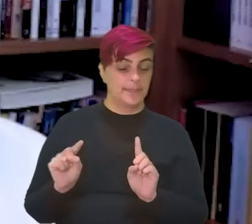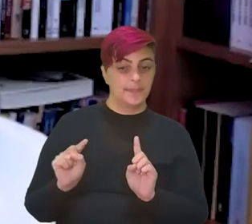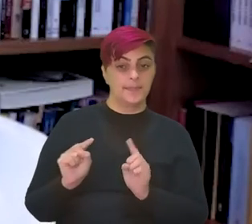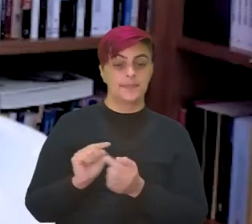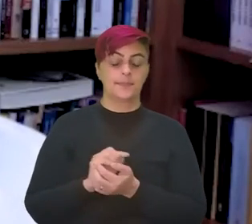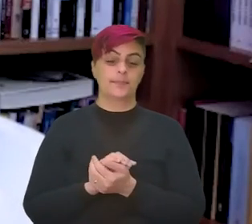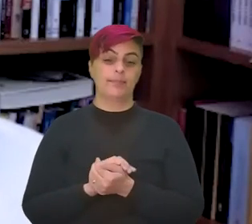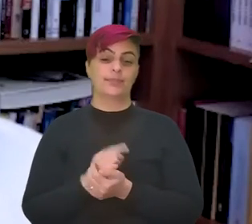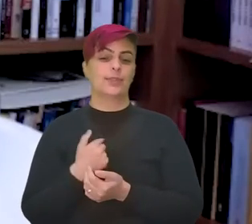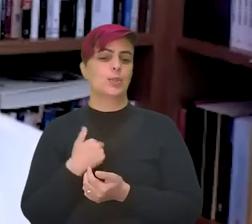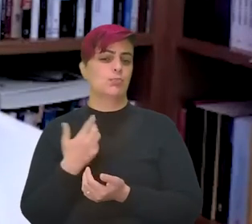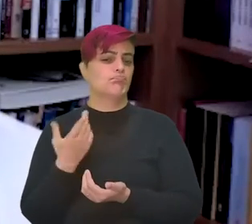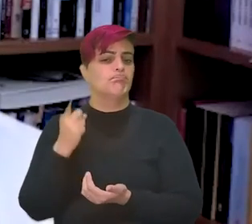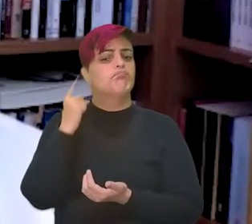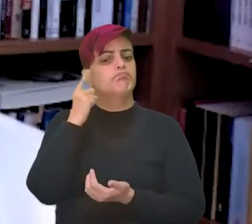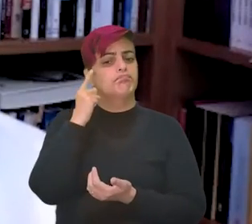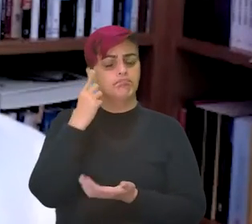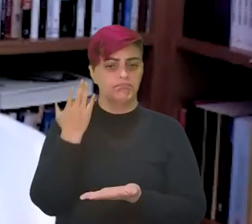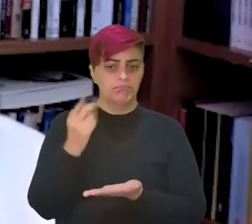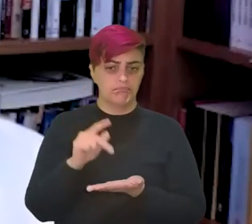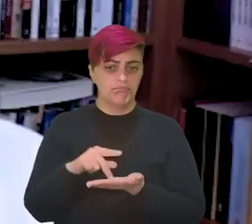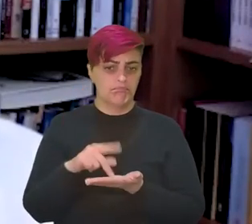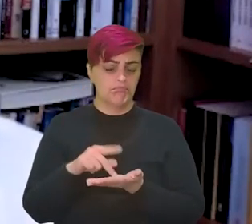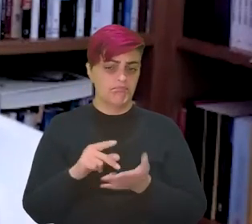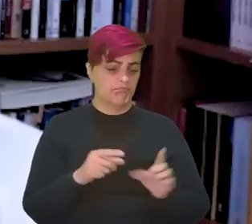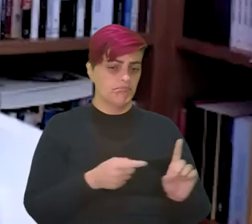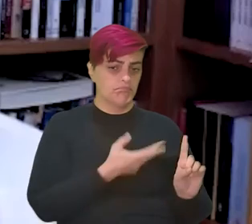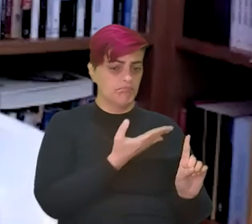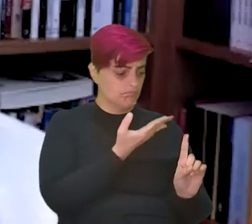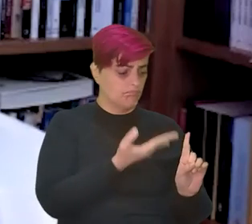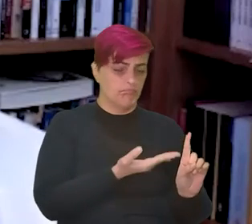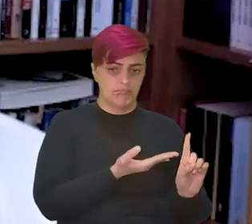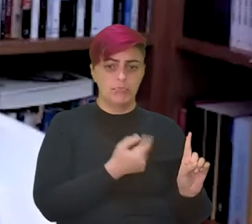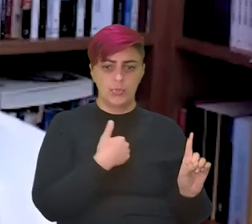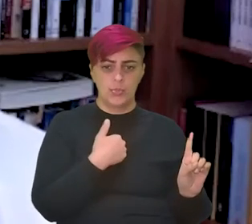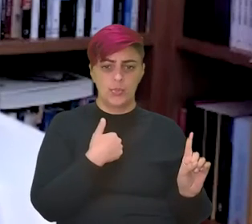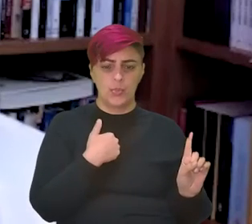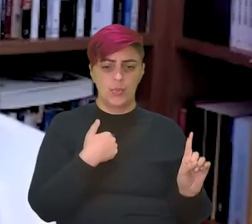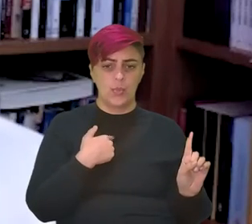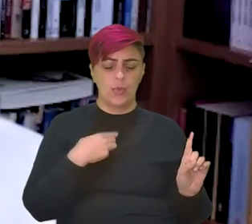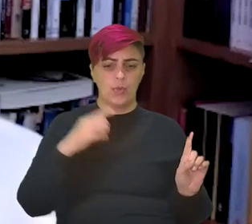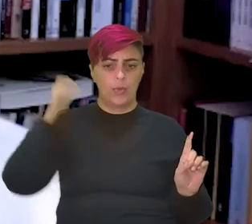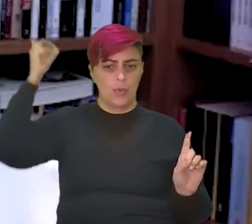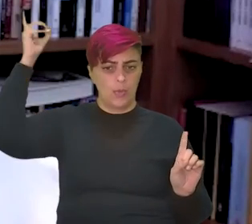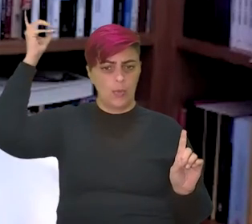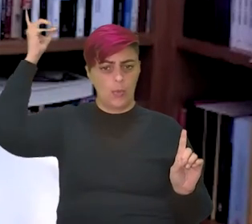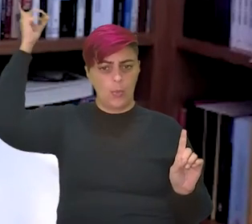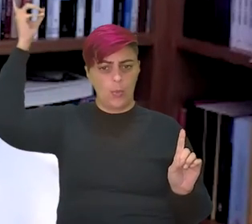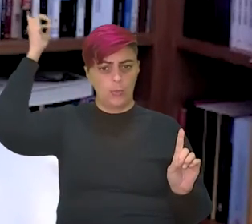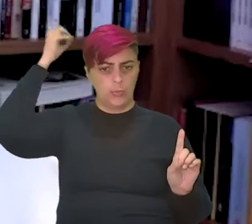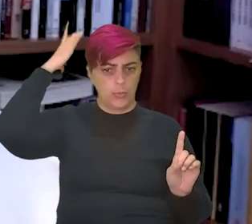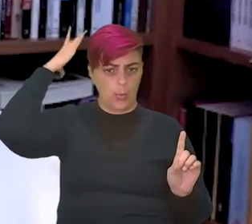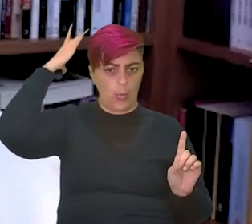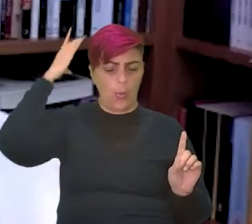Então, enfim, eu acho que realmente Malinowski tinha um dom da escrita